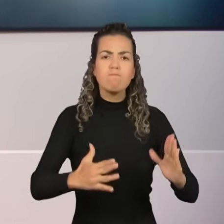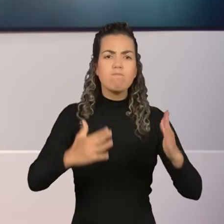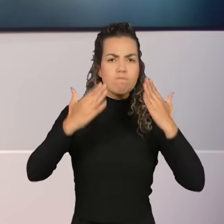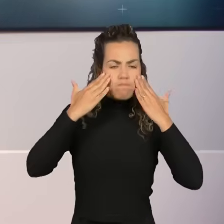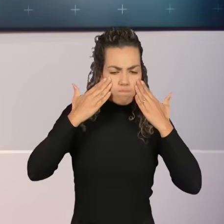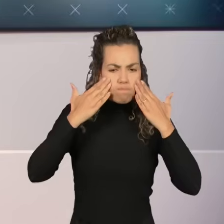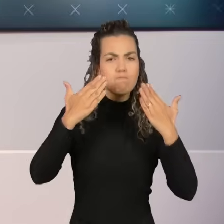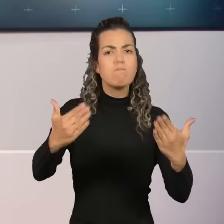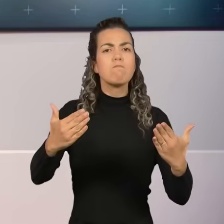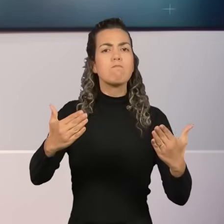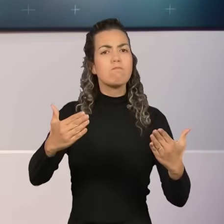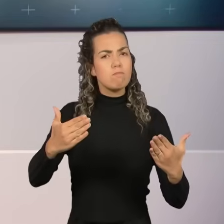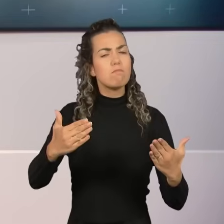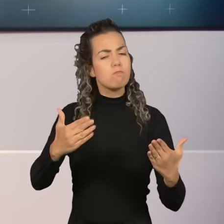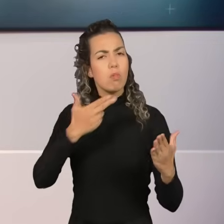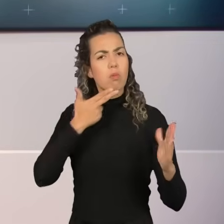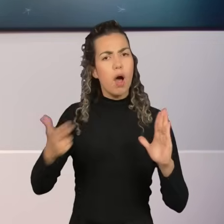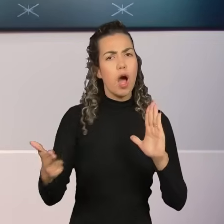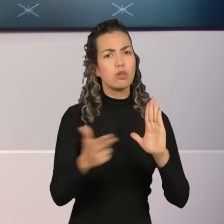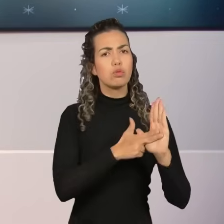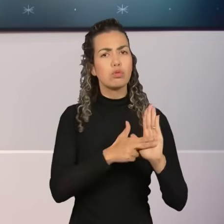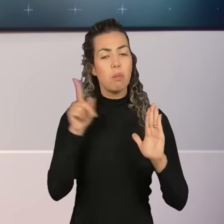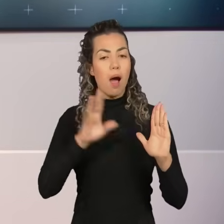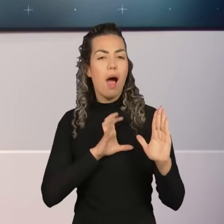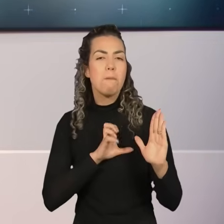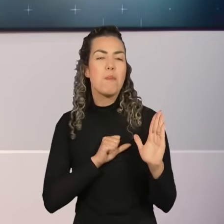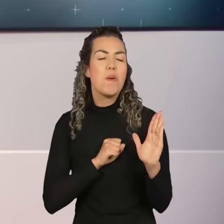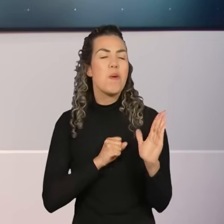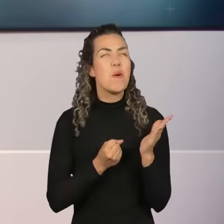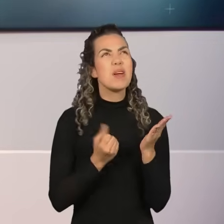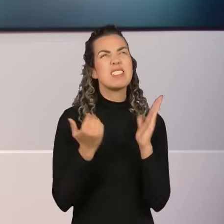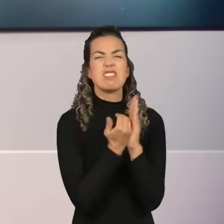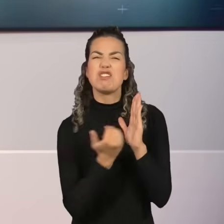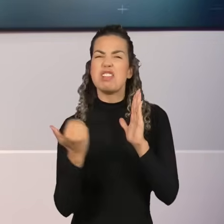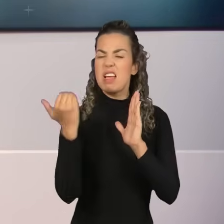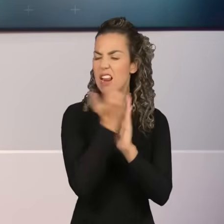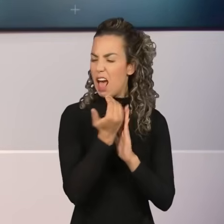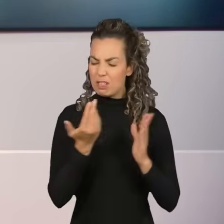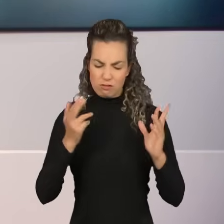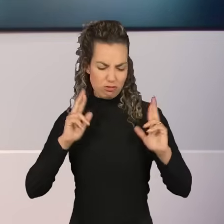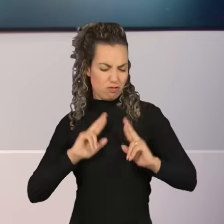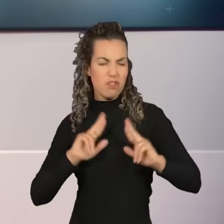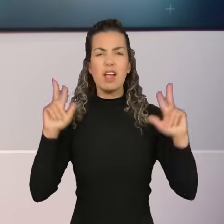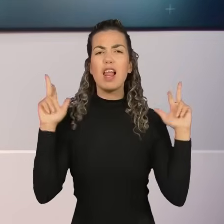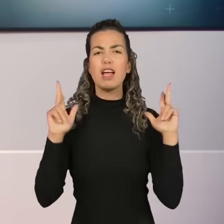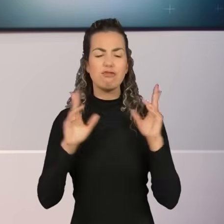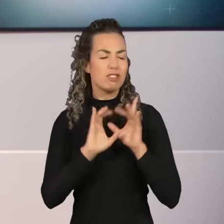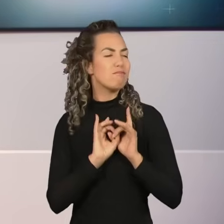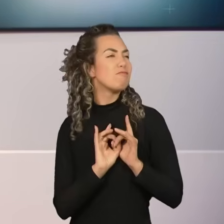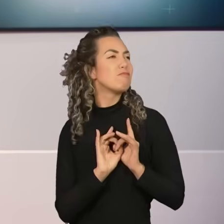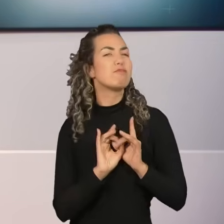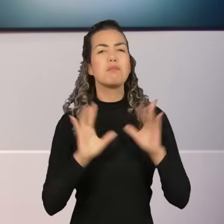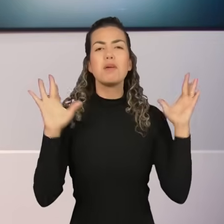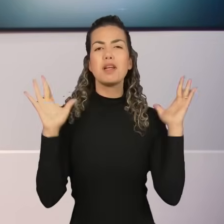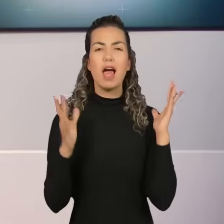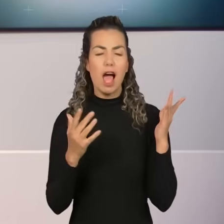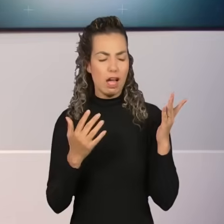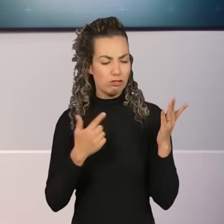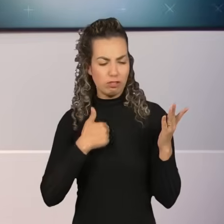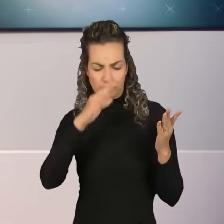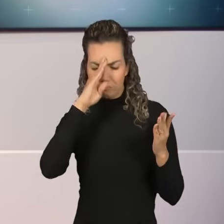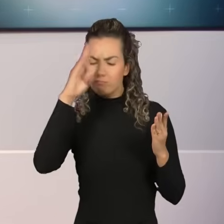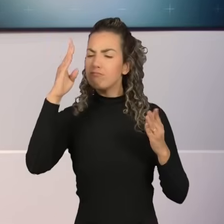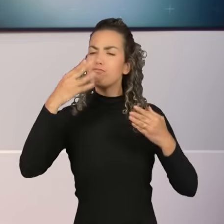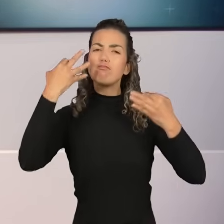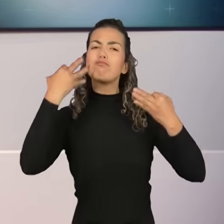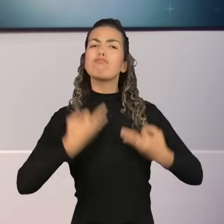amor, idealizado, desiludido, exagerado. E também sobre a liberdade, boemia, finitude e sobre um país,